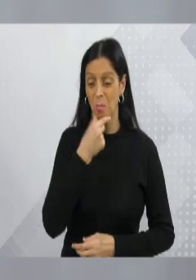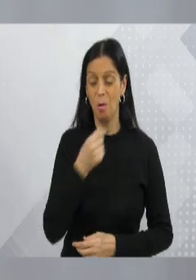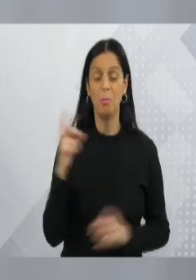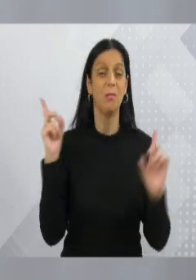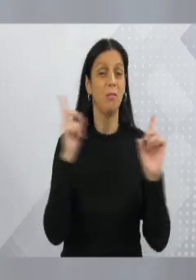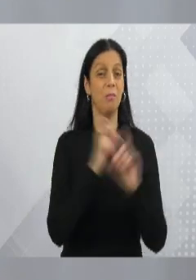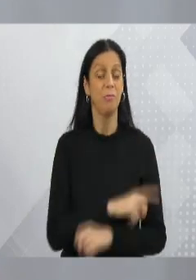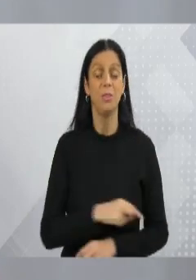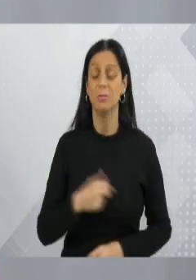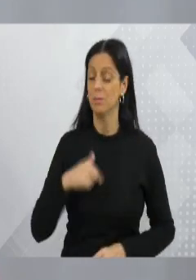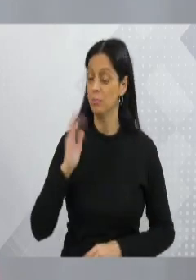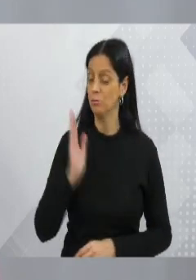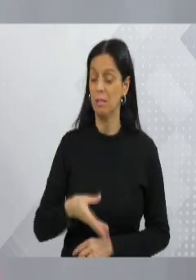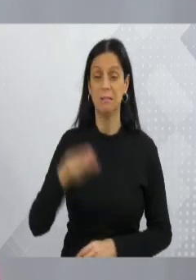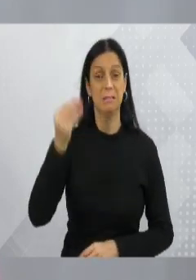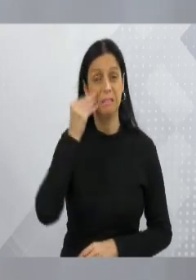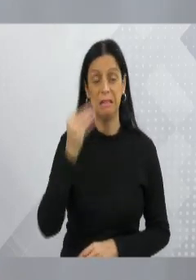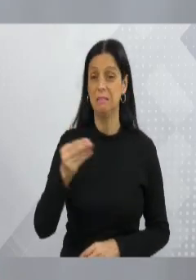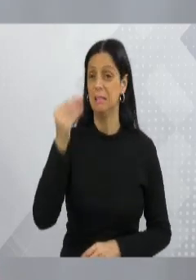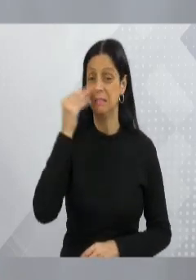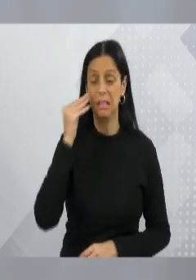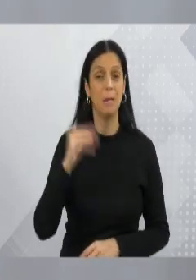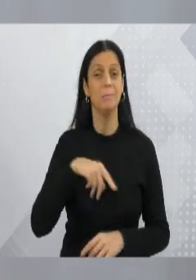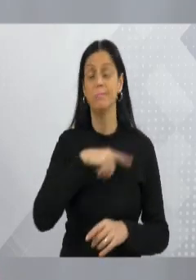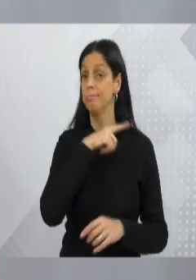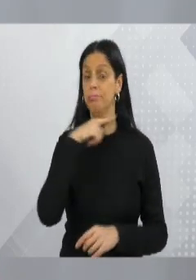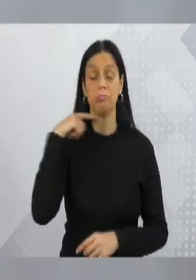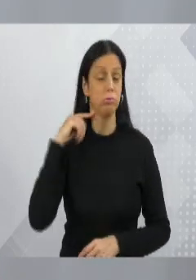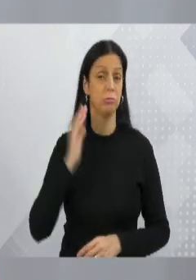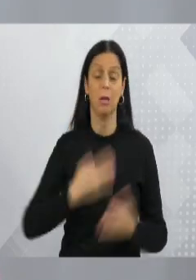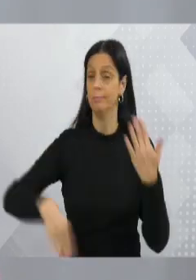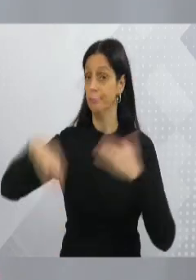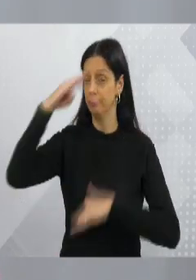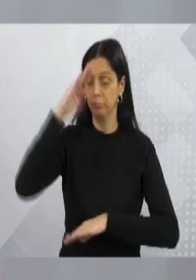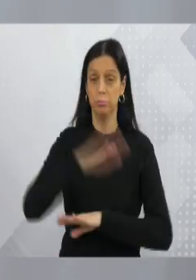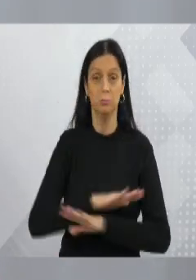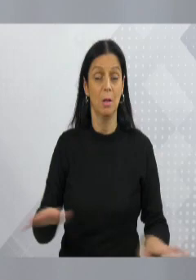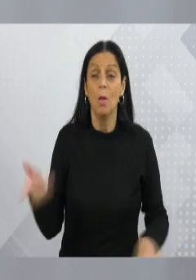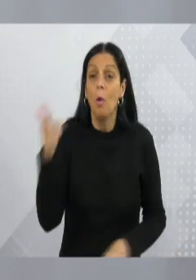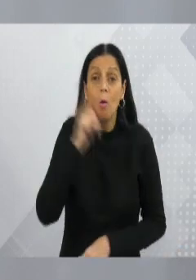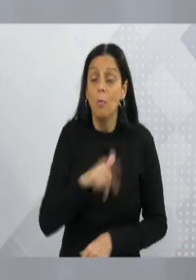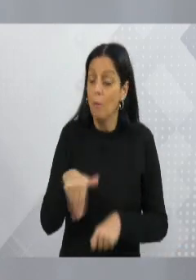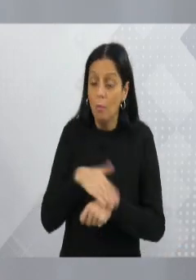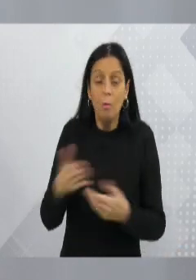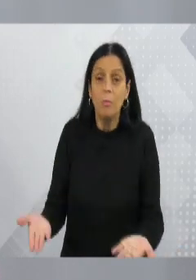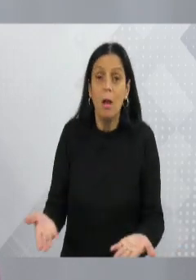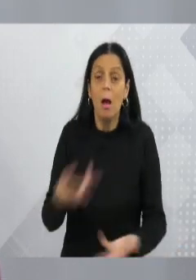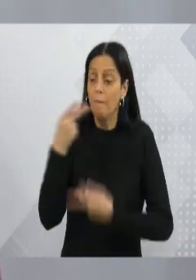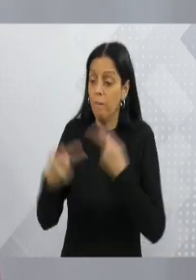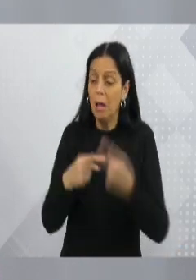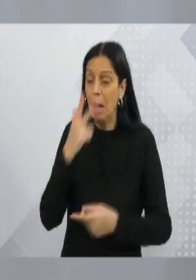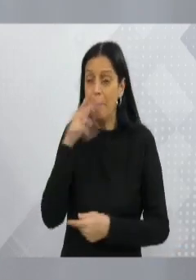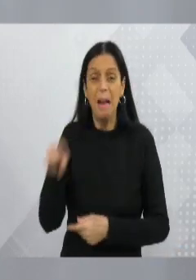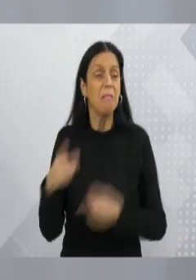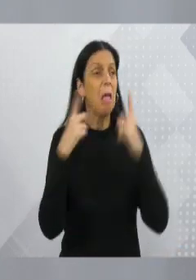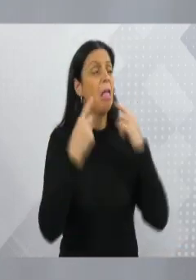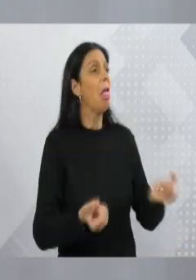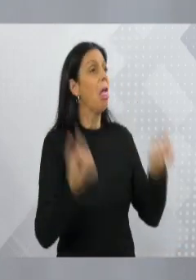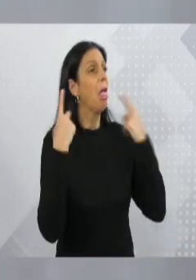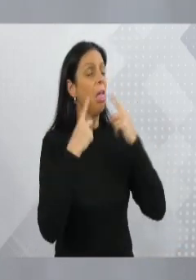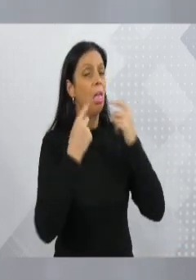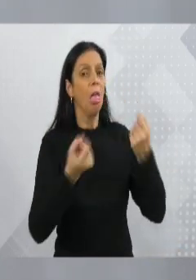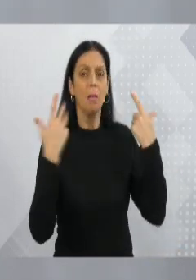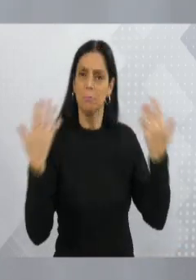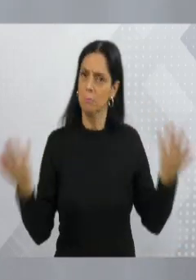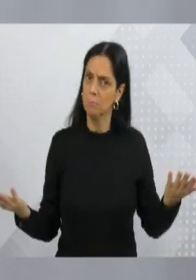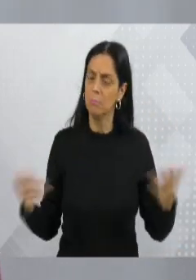ele era do YouTube para mim já deu não Paciência tem limite realmente não consigo falar porque a gente fala fala não escuta então enfim através